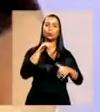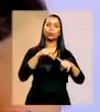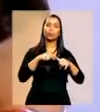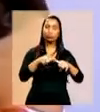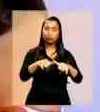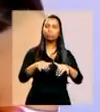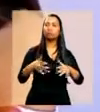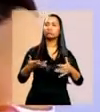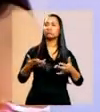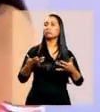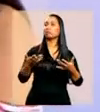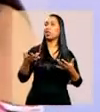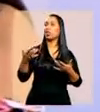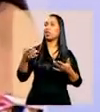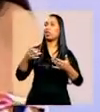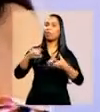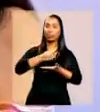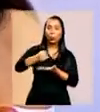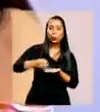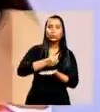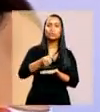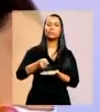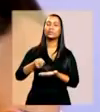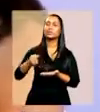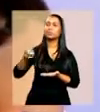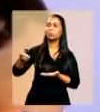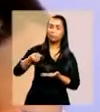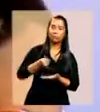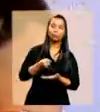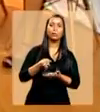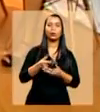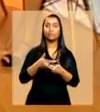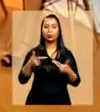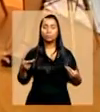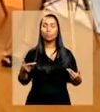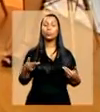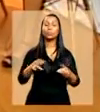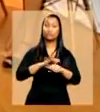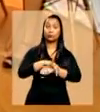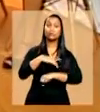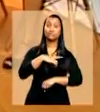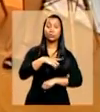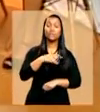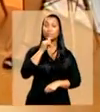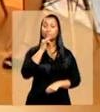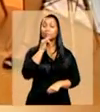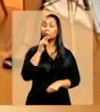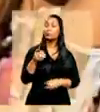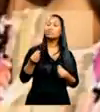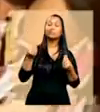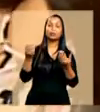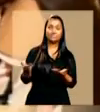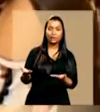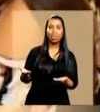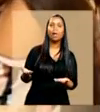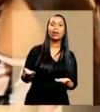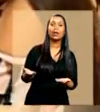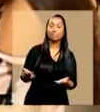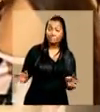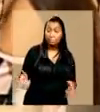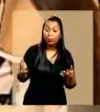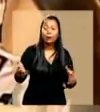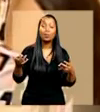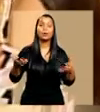objetos metálicos, objetos de madeira, com cuidado, né? Sim, aquilo que não ofereça segurança, risco, né? Isso, com a segurança, mas que você proporcione